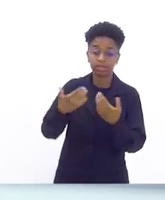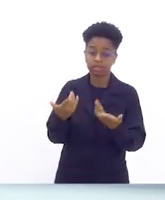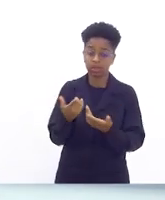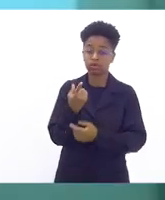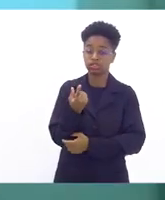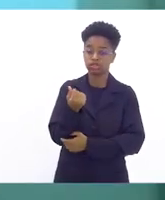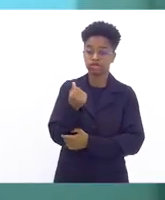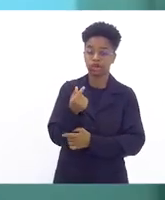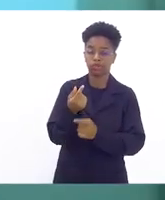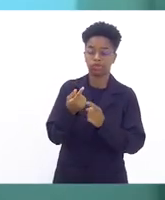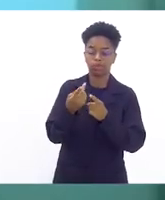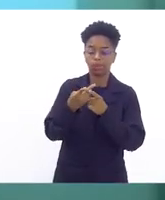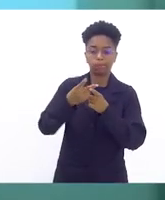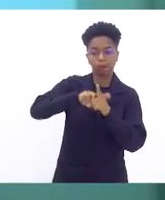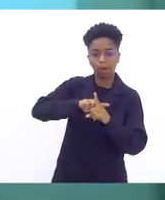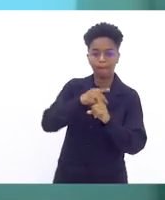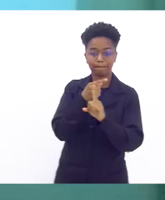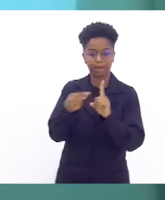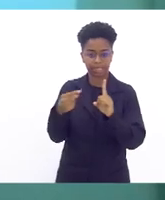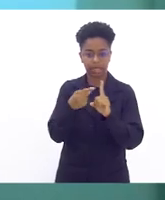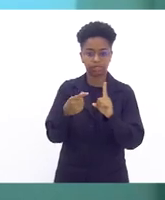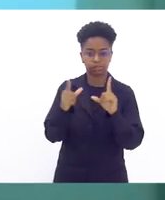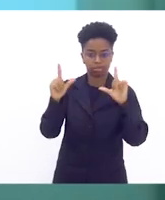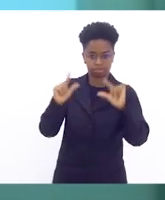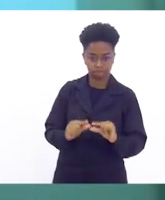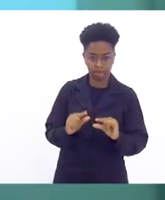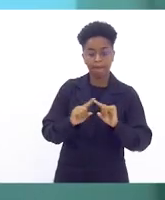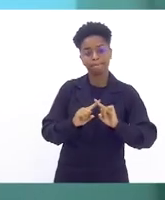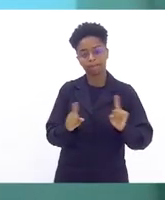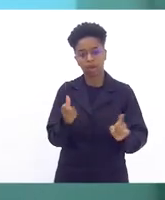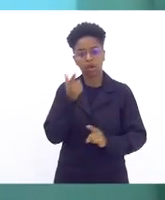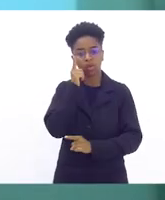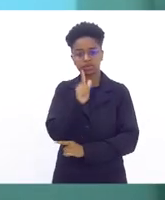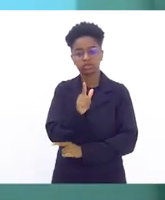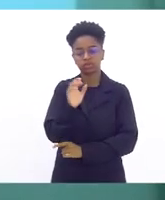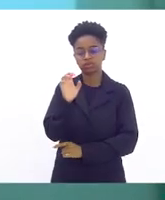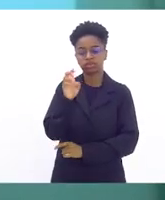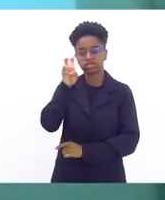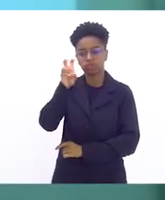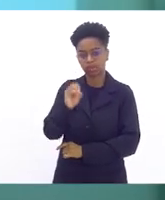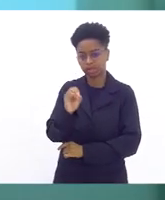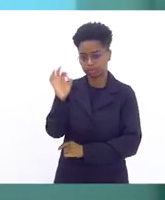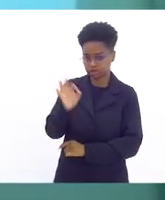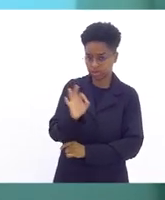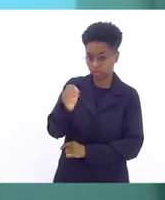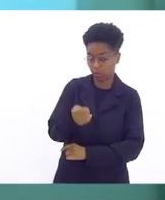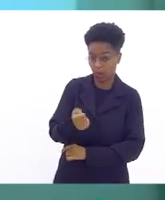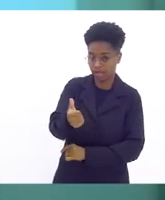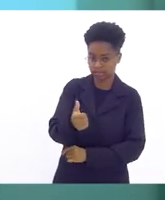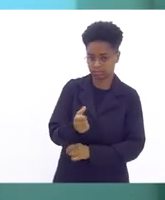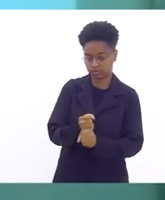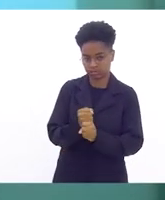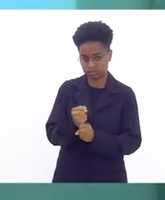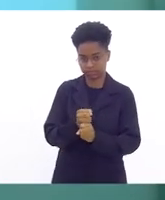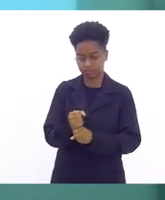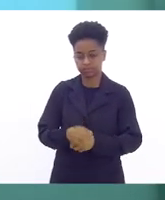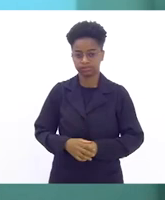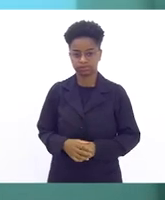praticamente caiu pela metade mas ainda assim chegamos perto de 50% da execução naquele ano